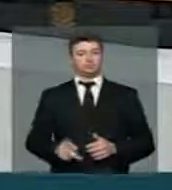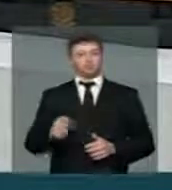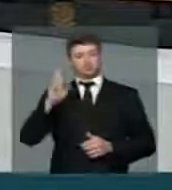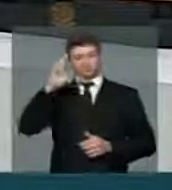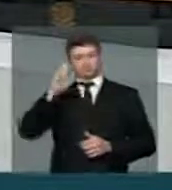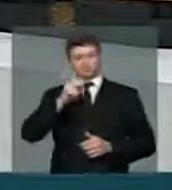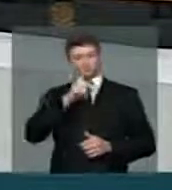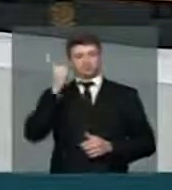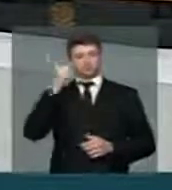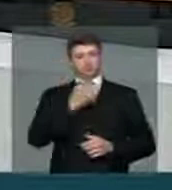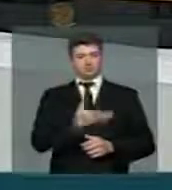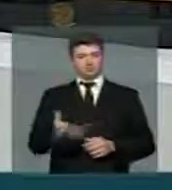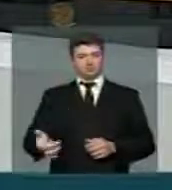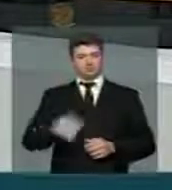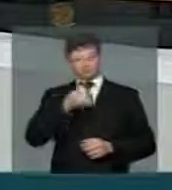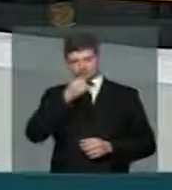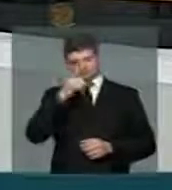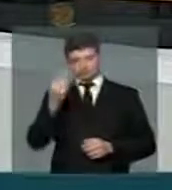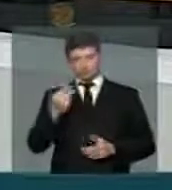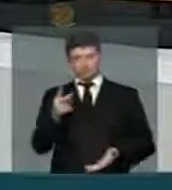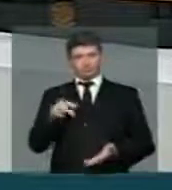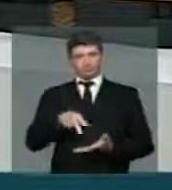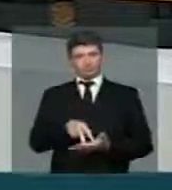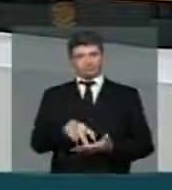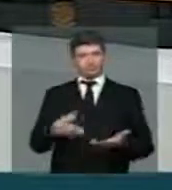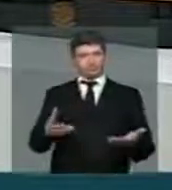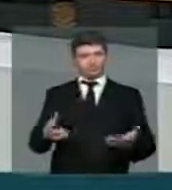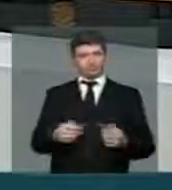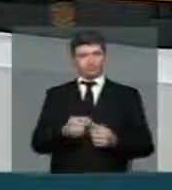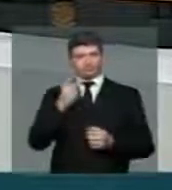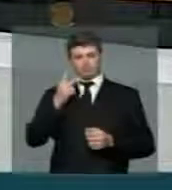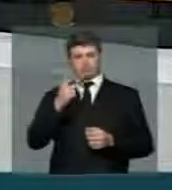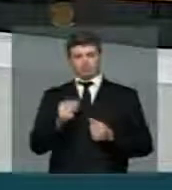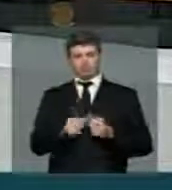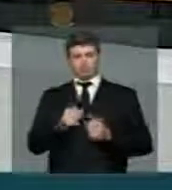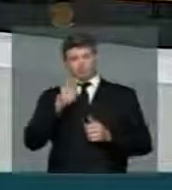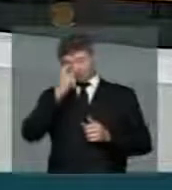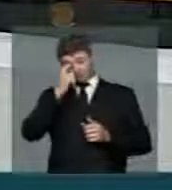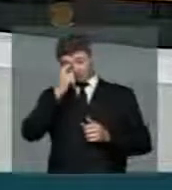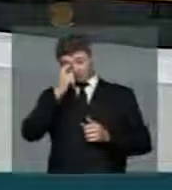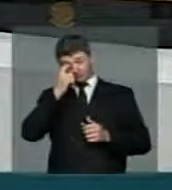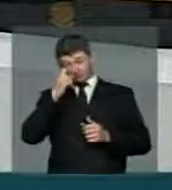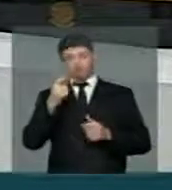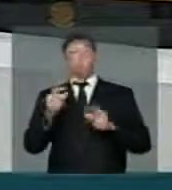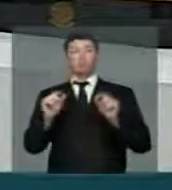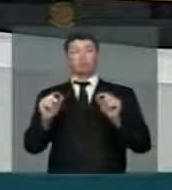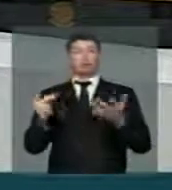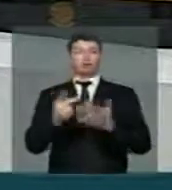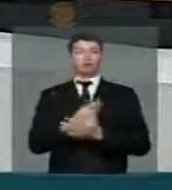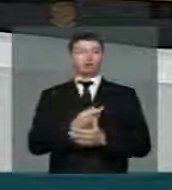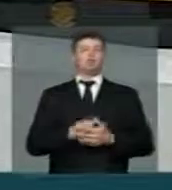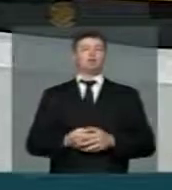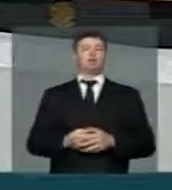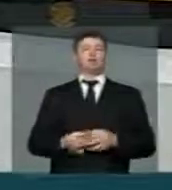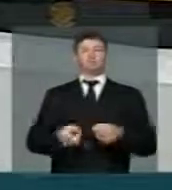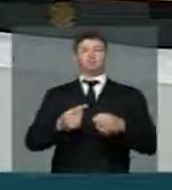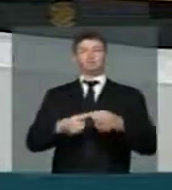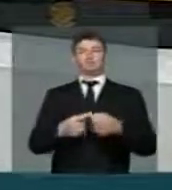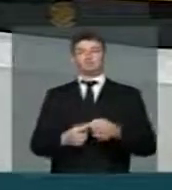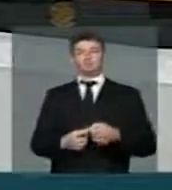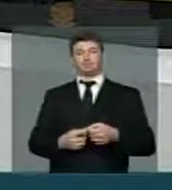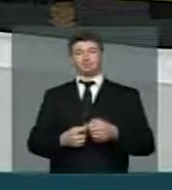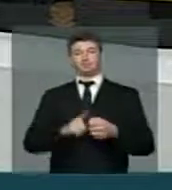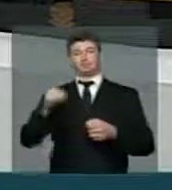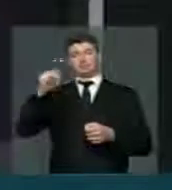senhores deputados, é lamentável vir aqui nesta tribuna fazer um registro da situação ao qual passa o município